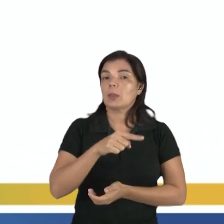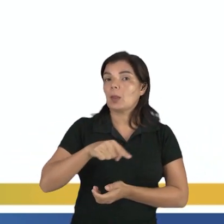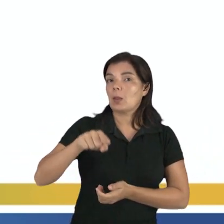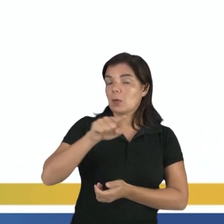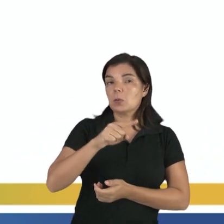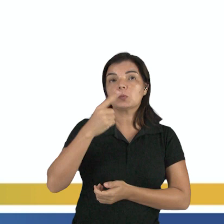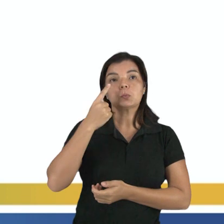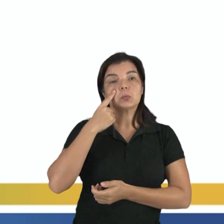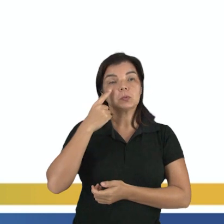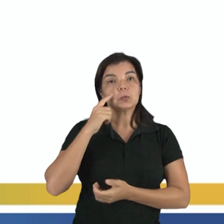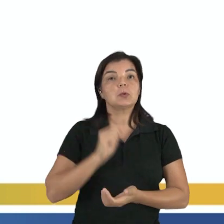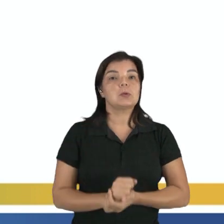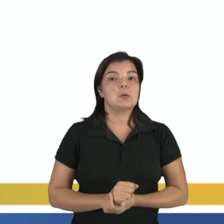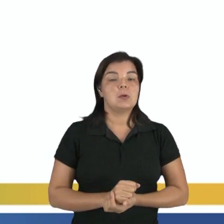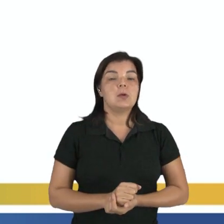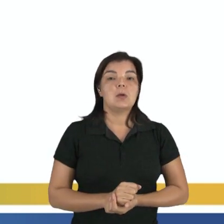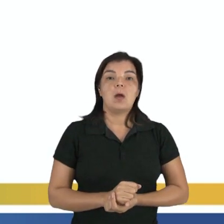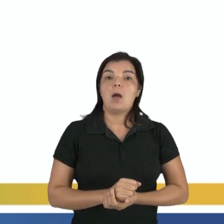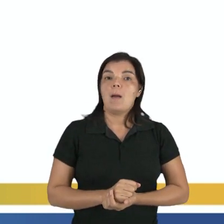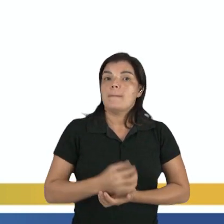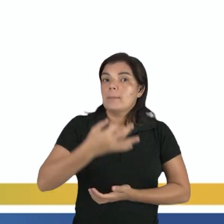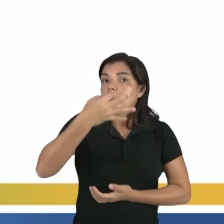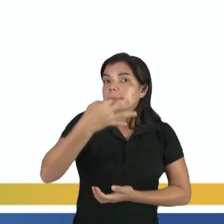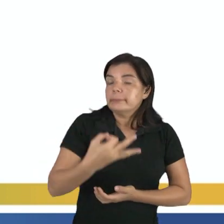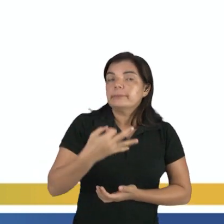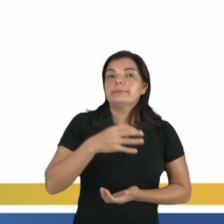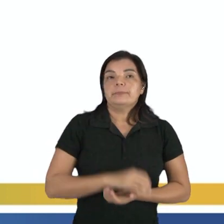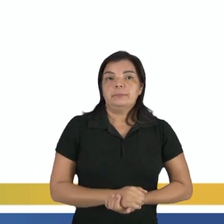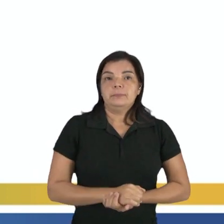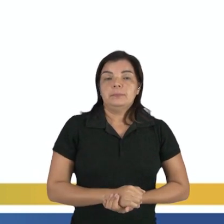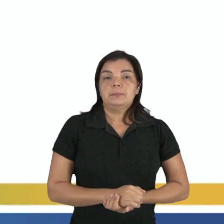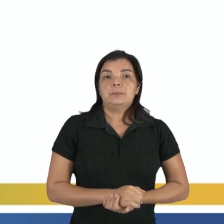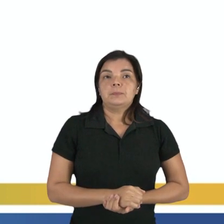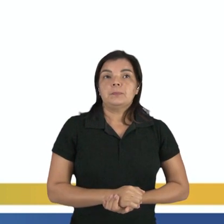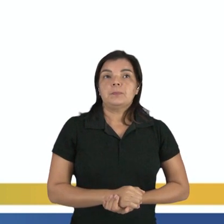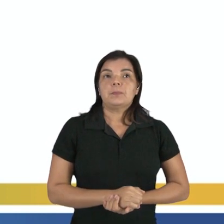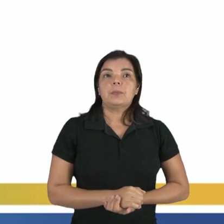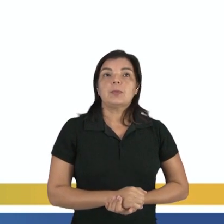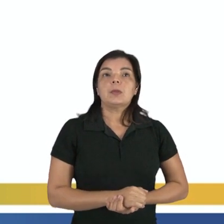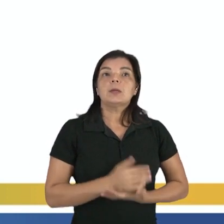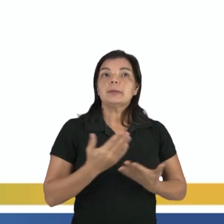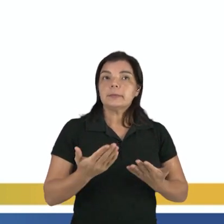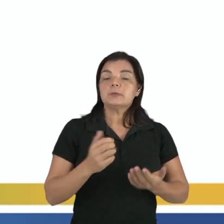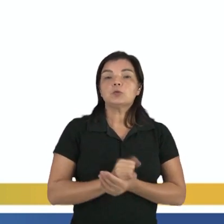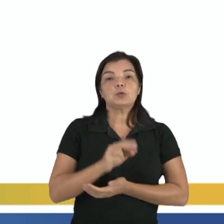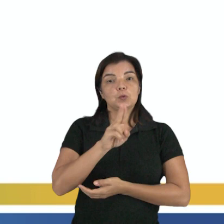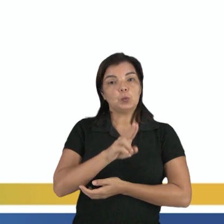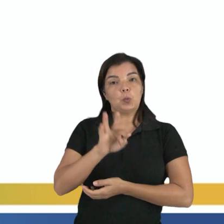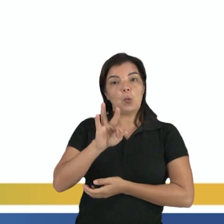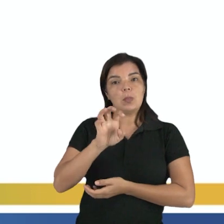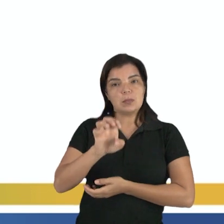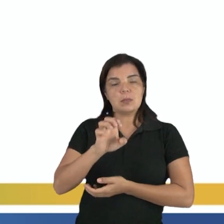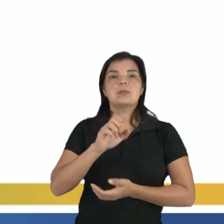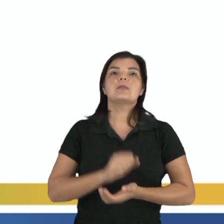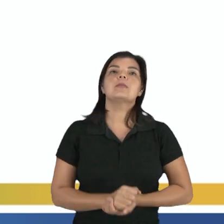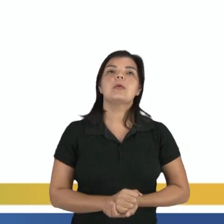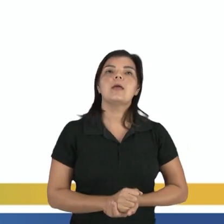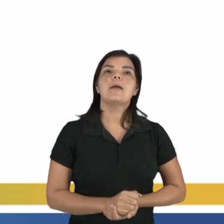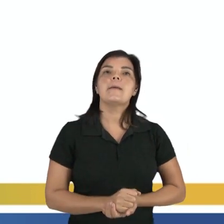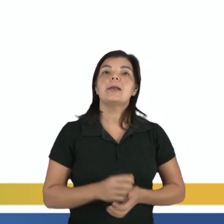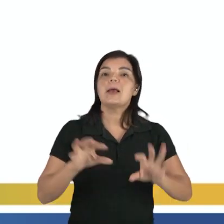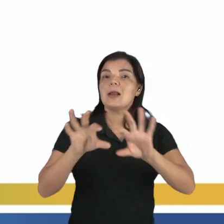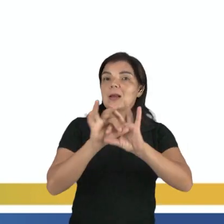que você tem que trabalhar uma opção que seja a mais correta né mais correto então quando a gente usa um pé